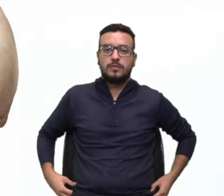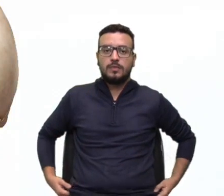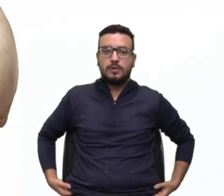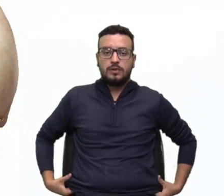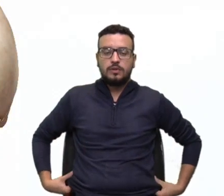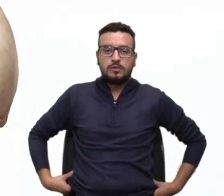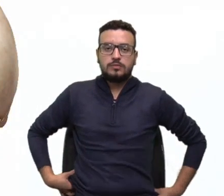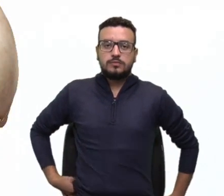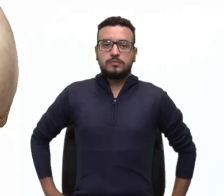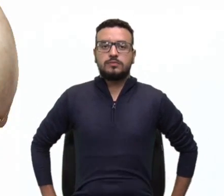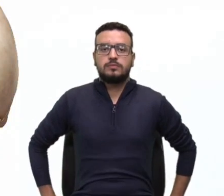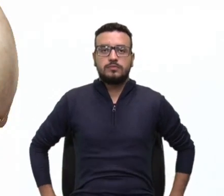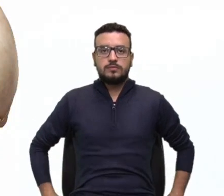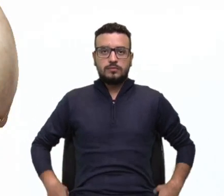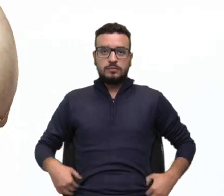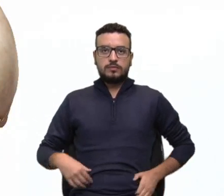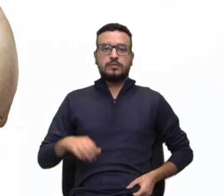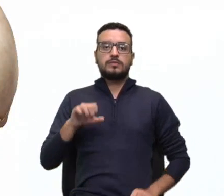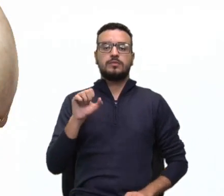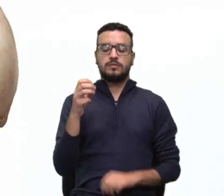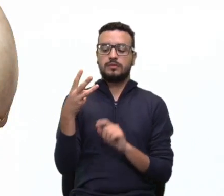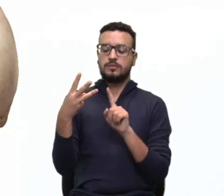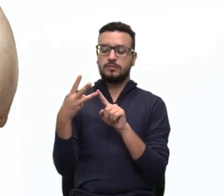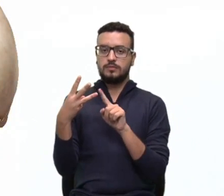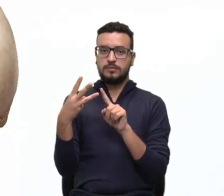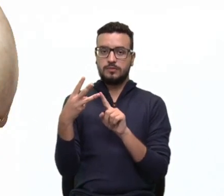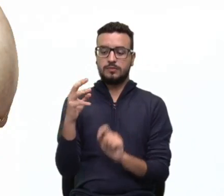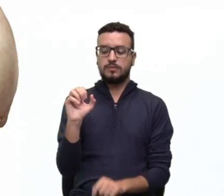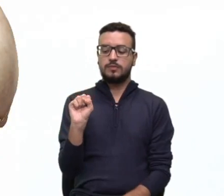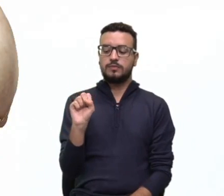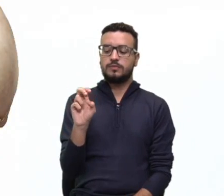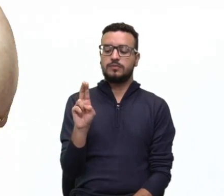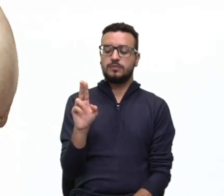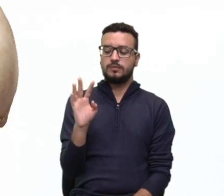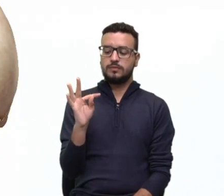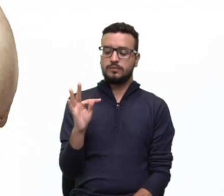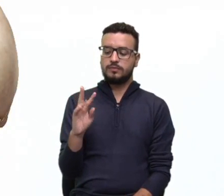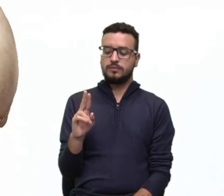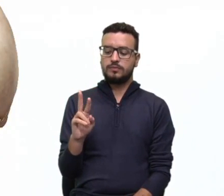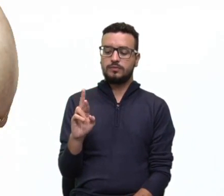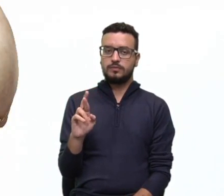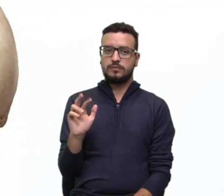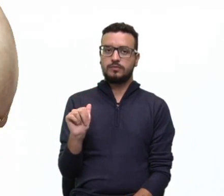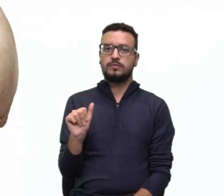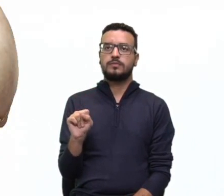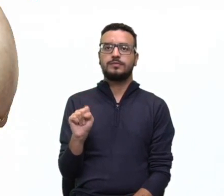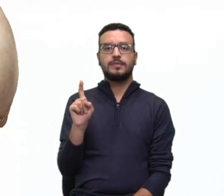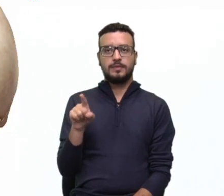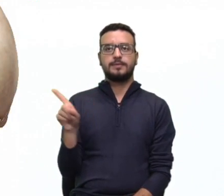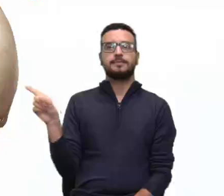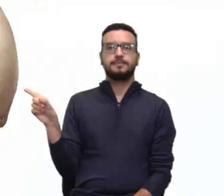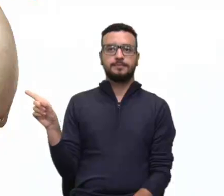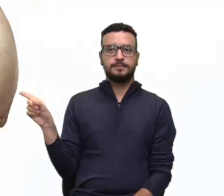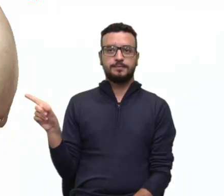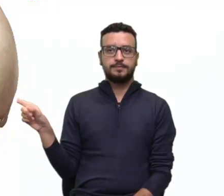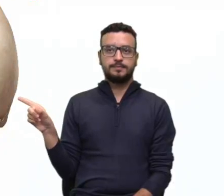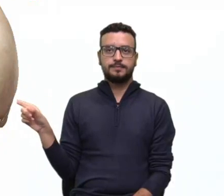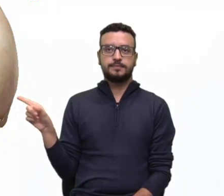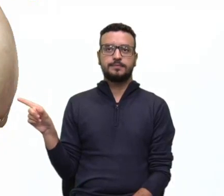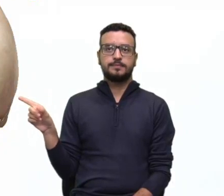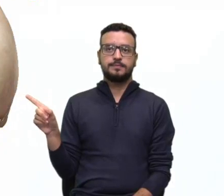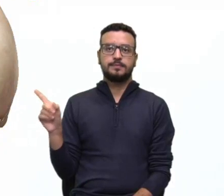aula, são as suturas. E aí tem a ver com essas figuras aqui, que estão na